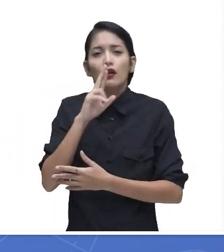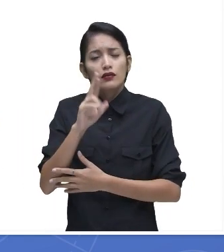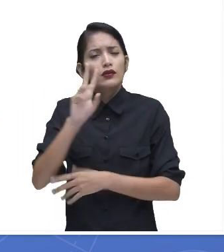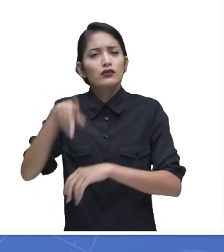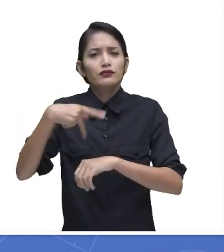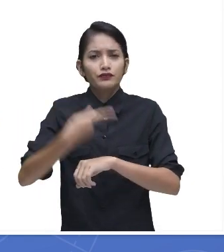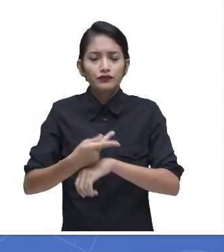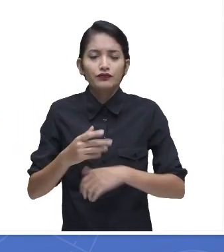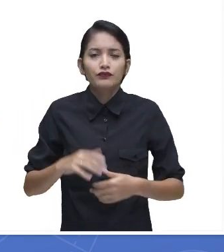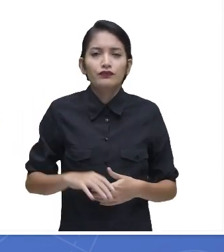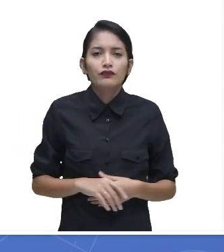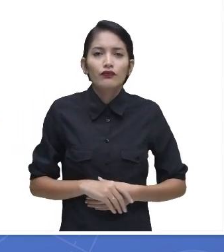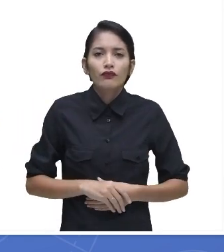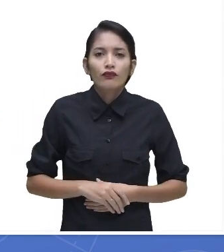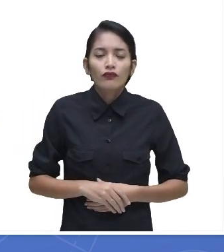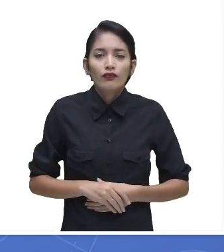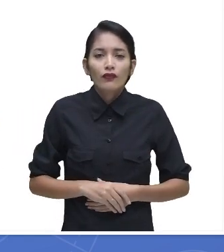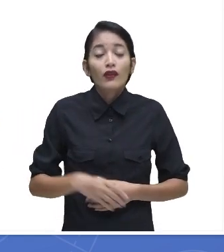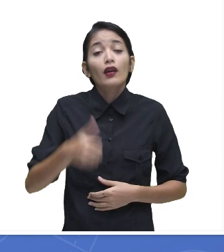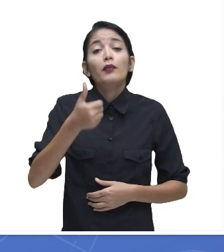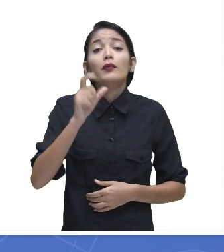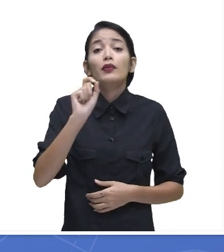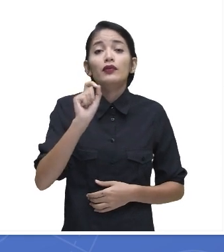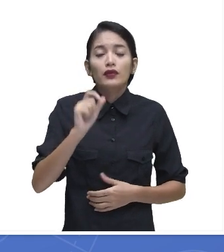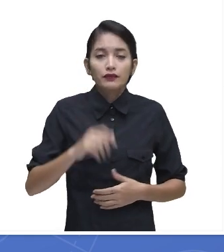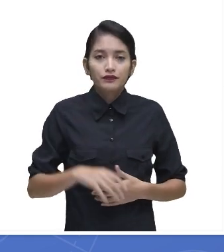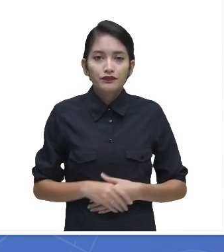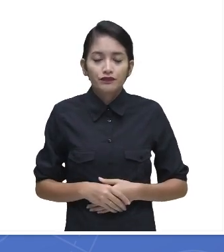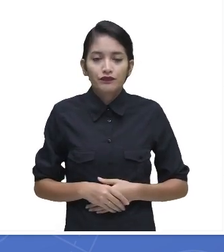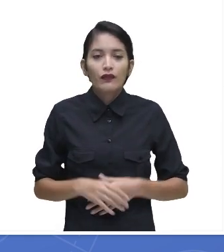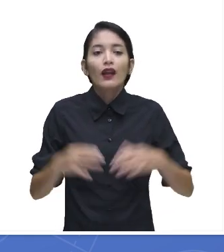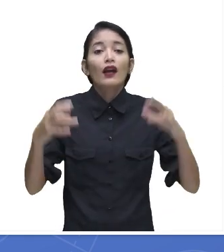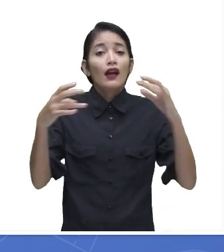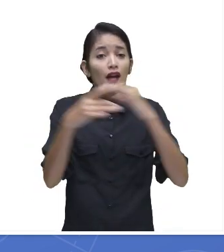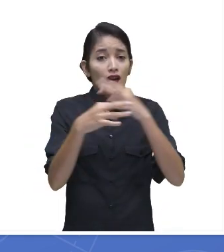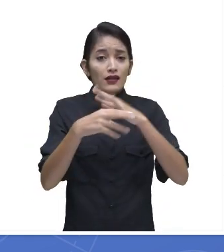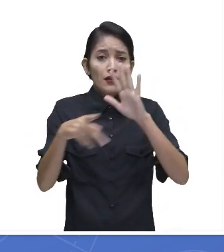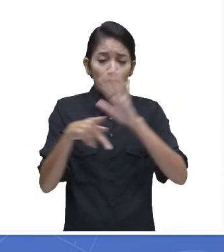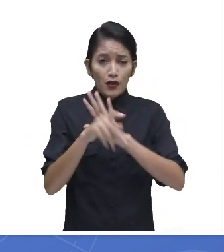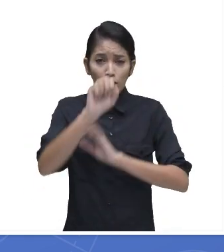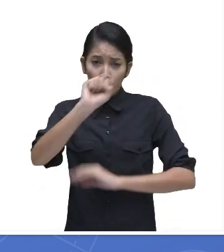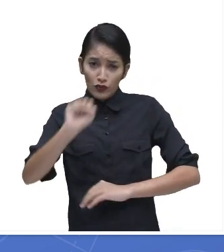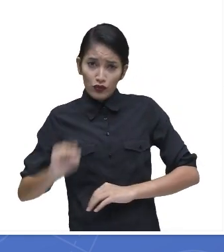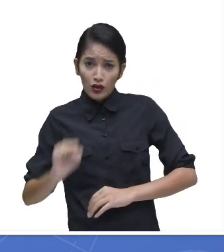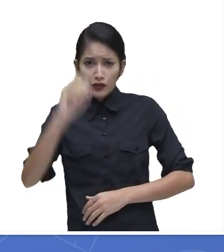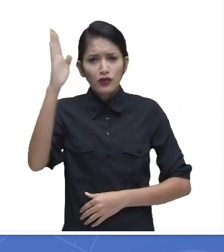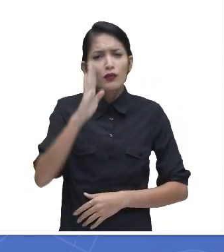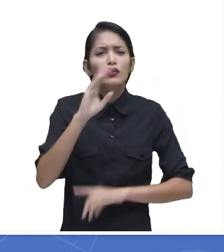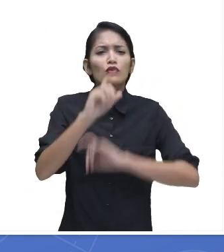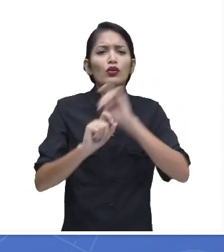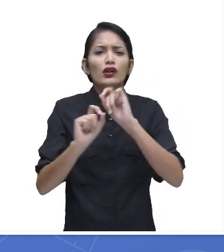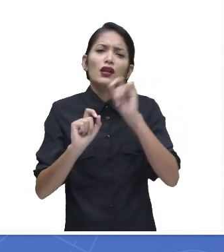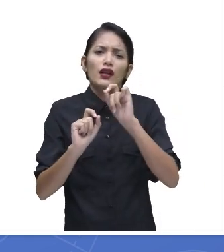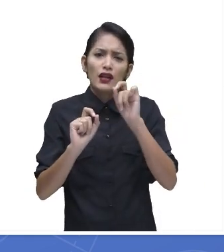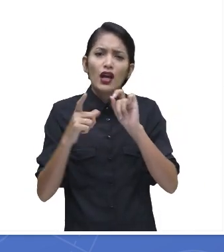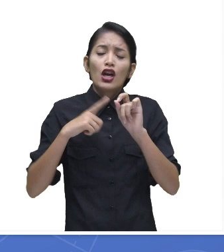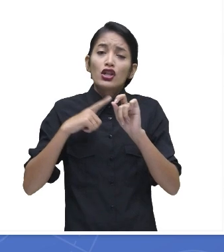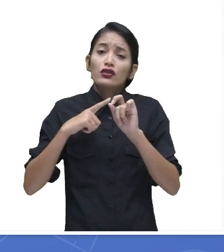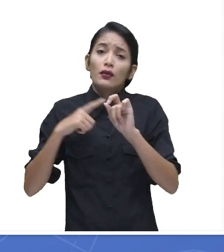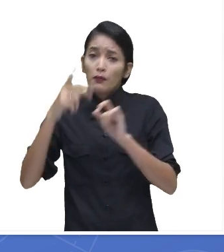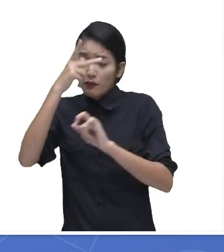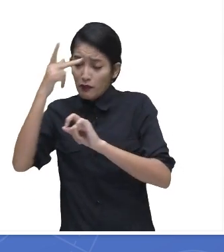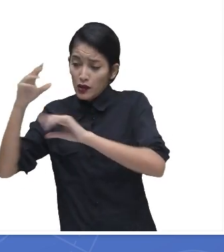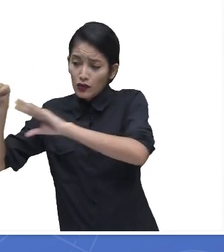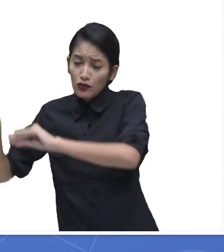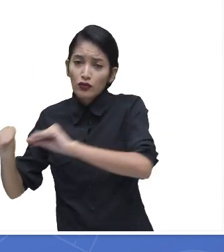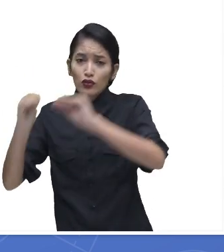pouco. Bom? Primeira questão é essa daí. As cidades da região sudeste do Brasil foram as que mais receberam migrantes oriundos